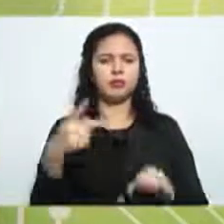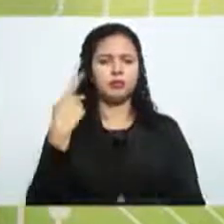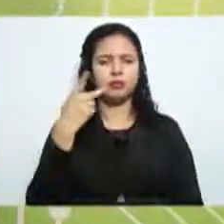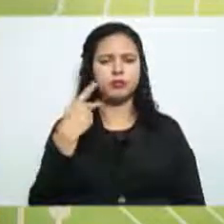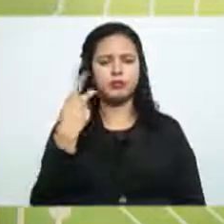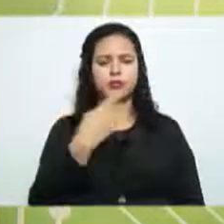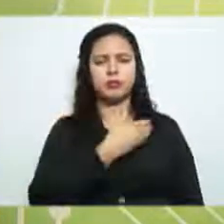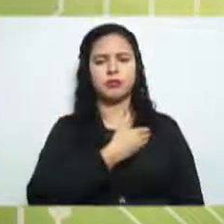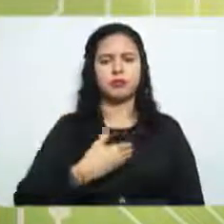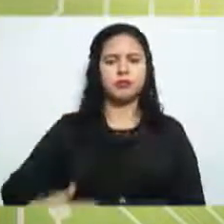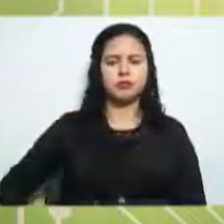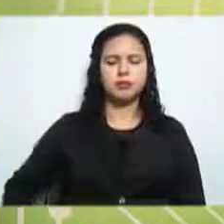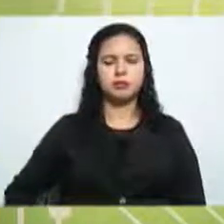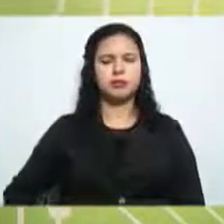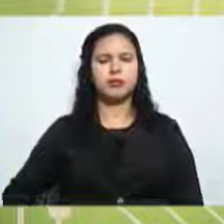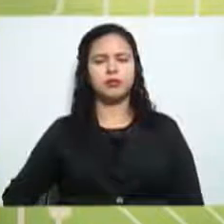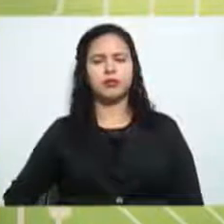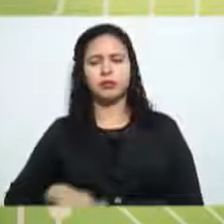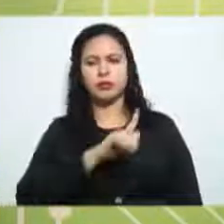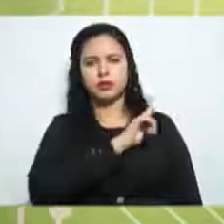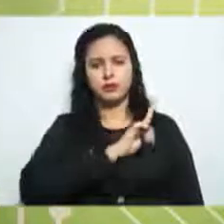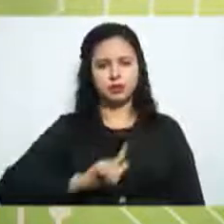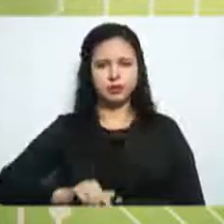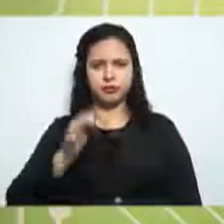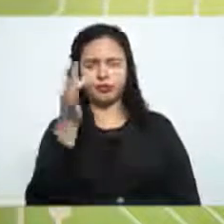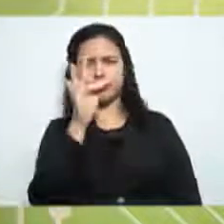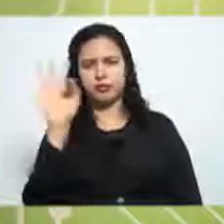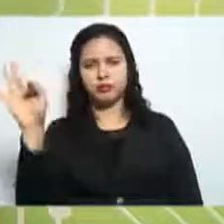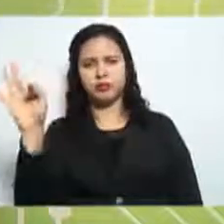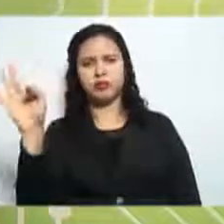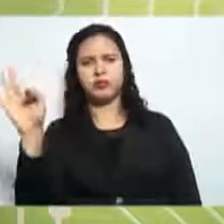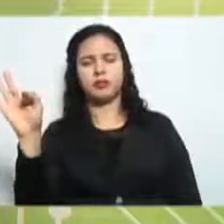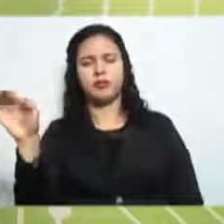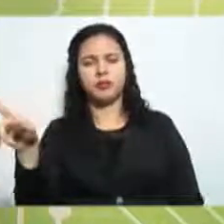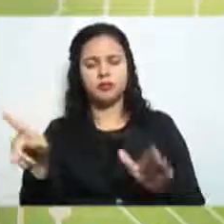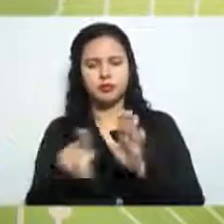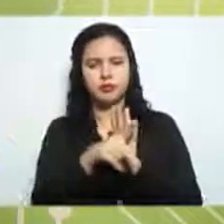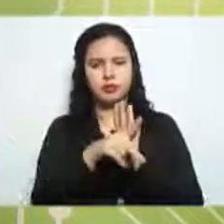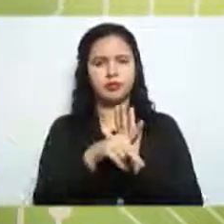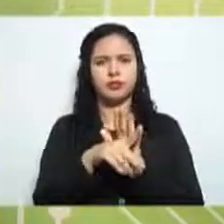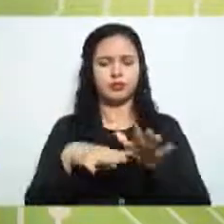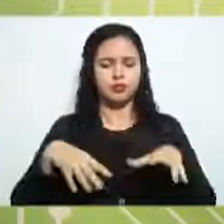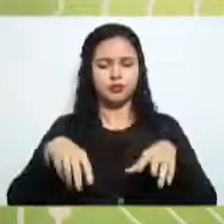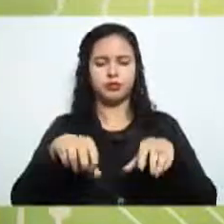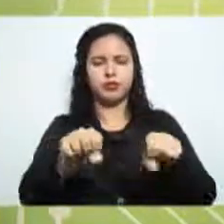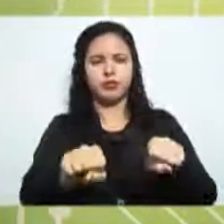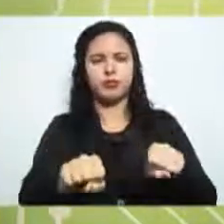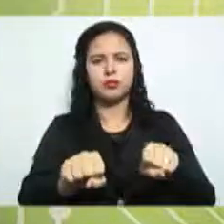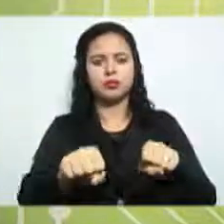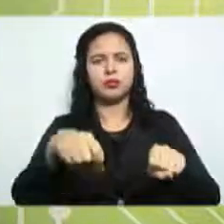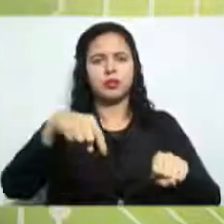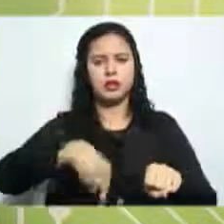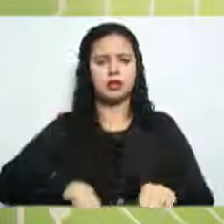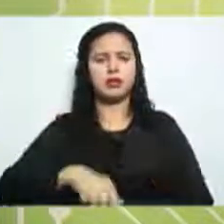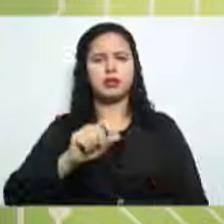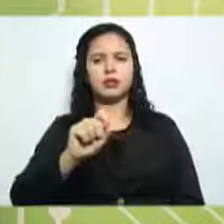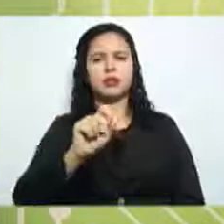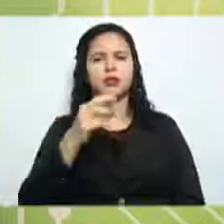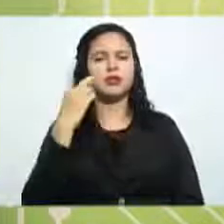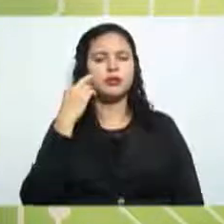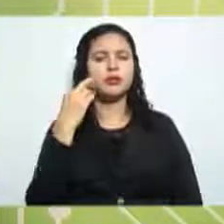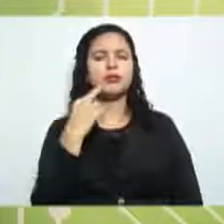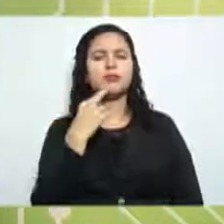governo federal. O governo federal fez uma política pública de ocupação fundiária. Nós tivemos aqui, então, uma